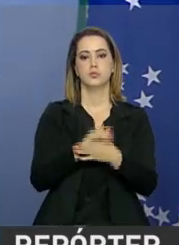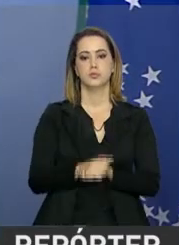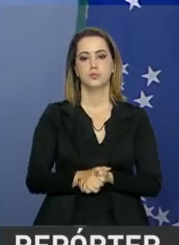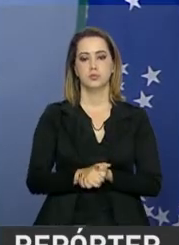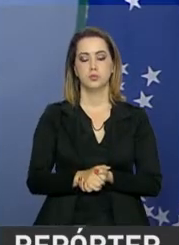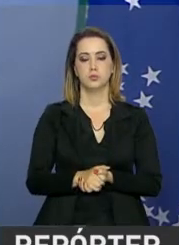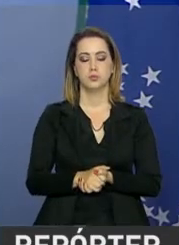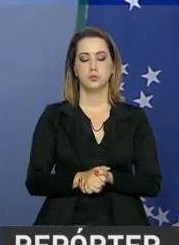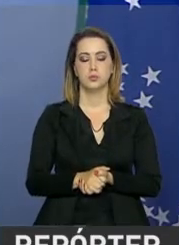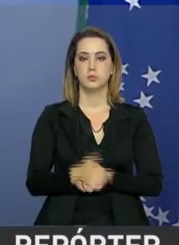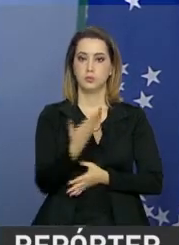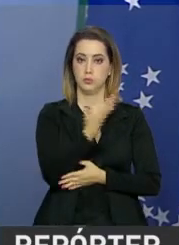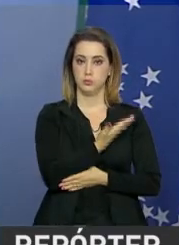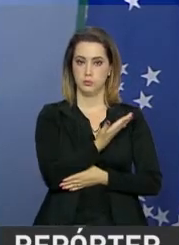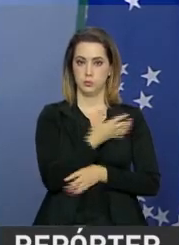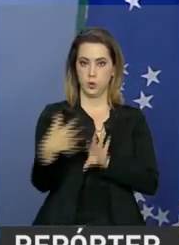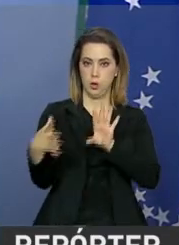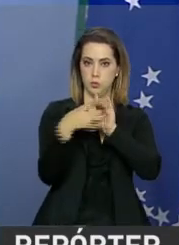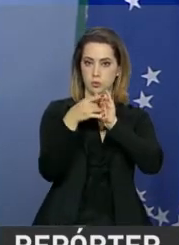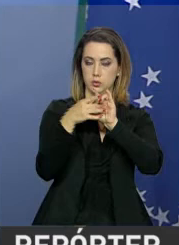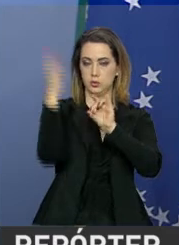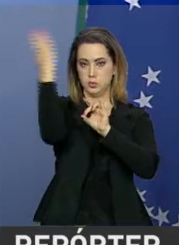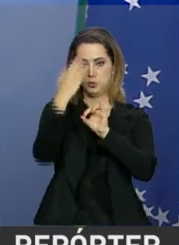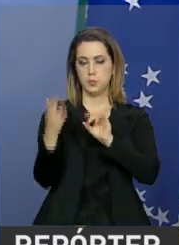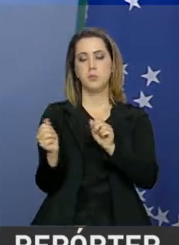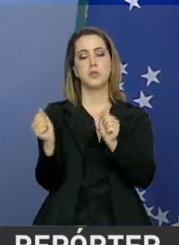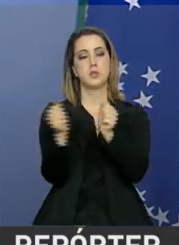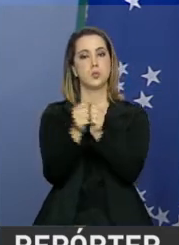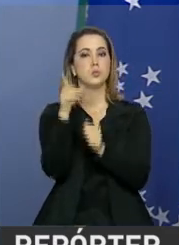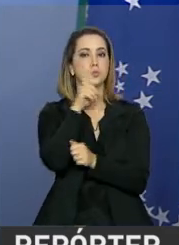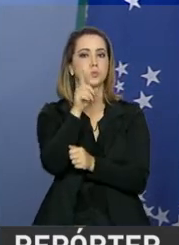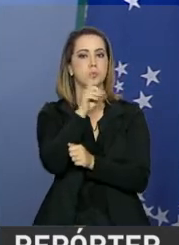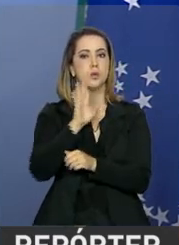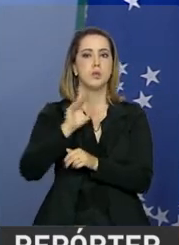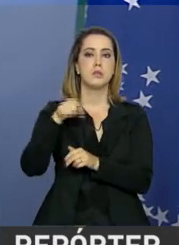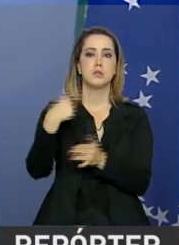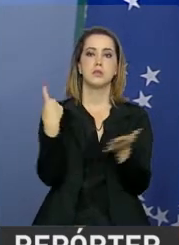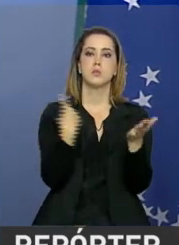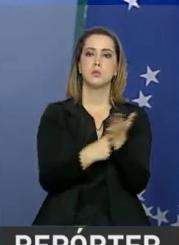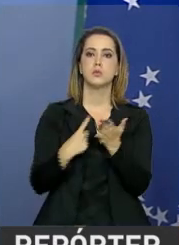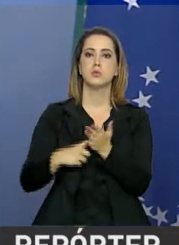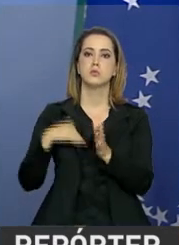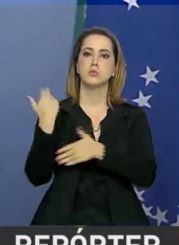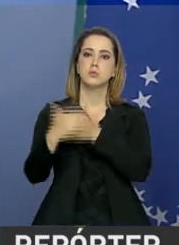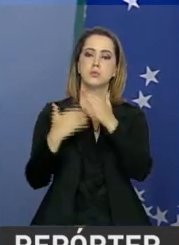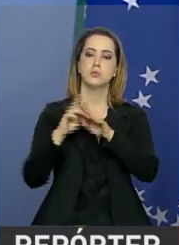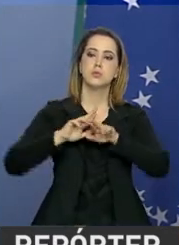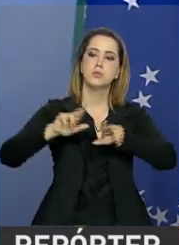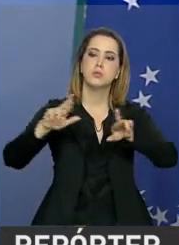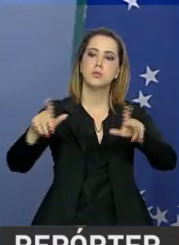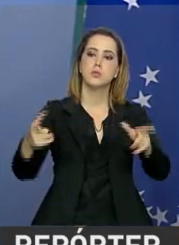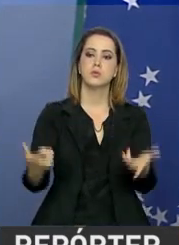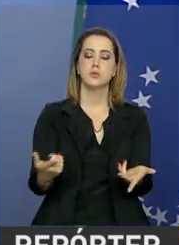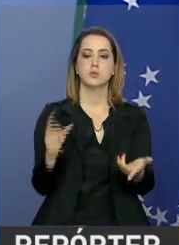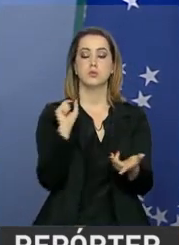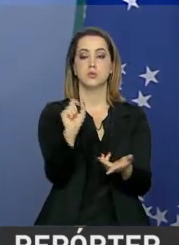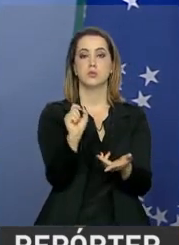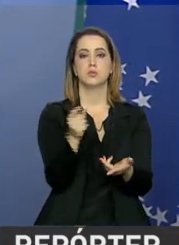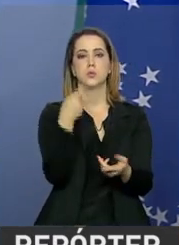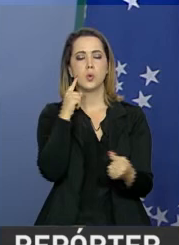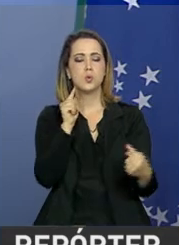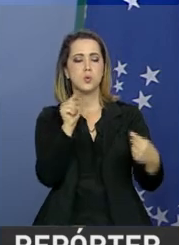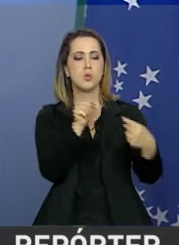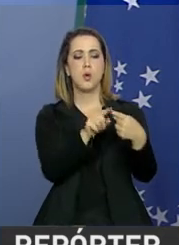entre brasil e estados unidos são marcadas por elevado grau de intensidade e diversidade isso se observa